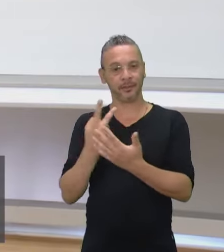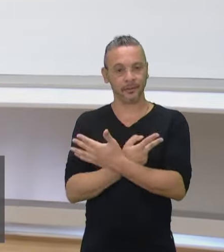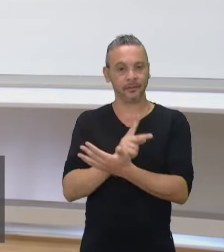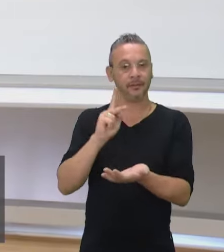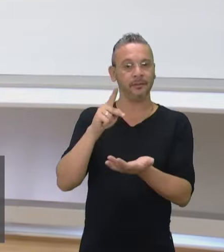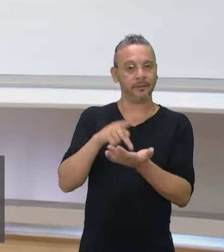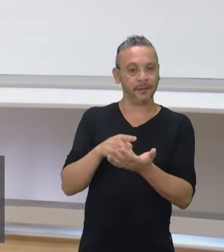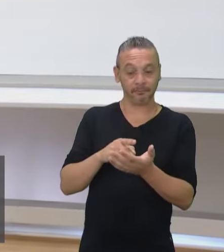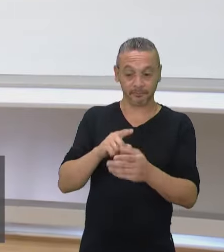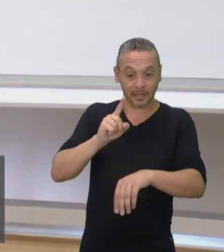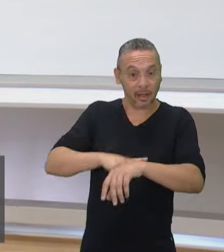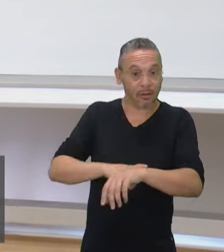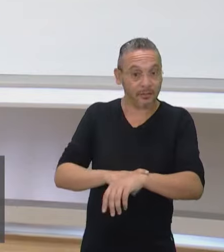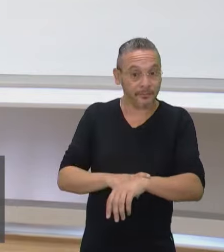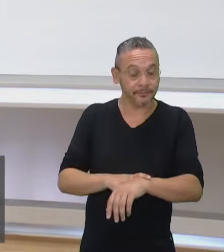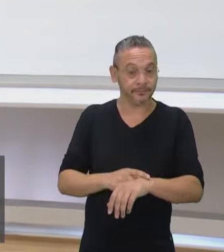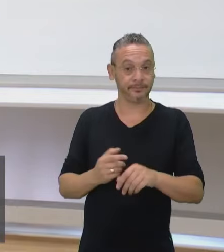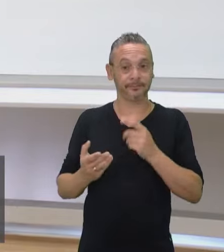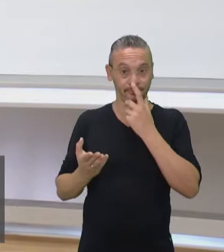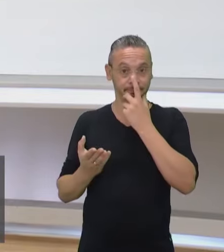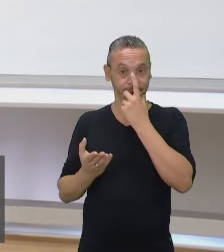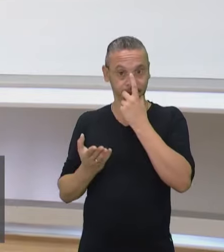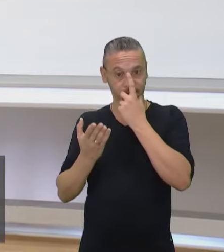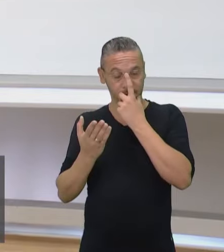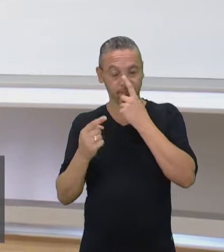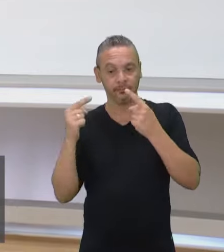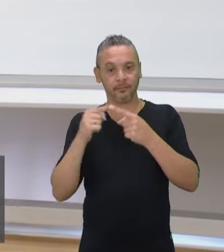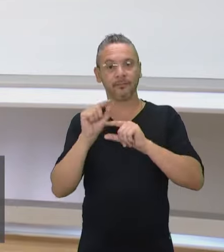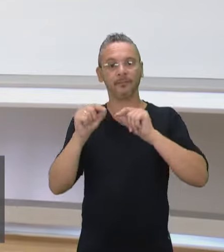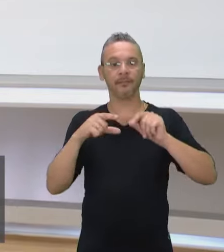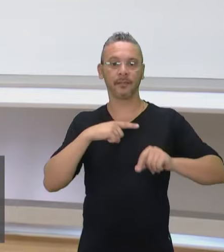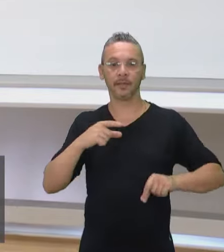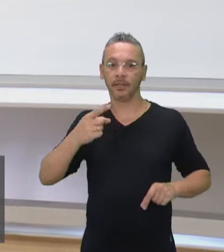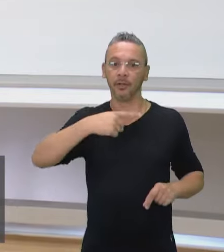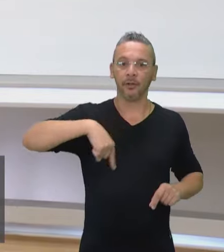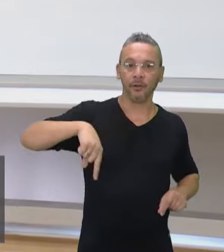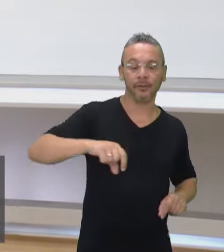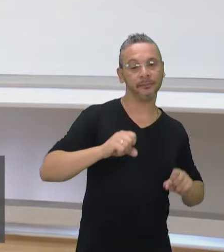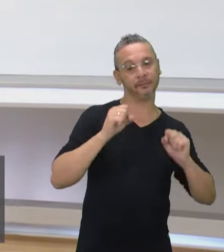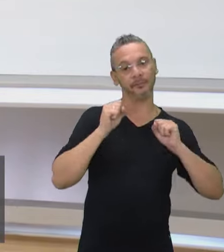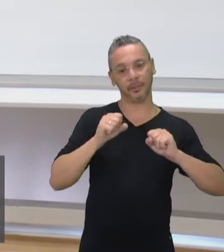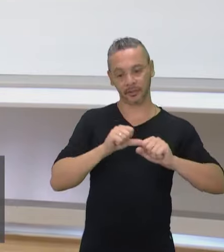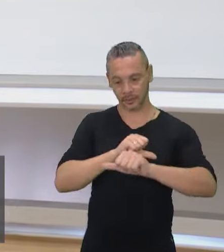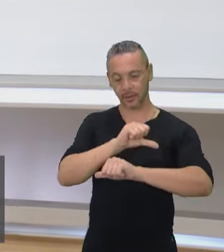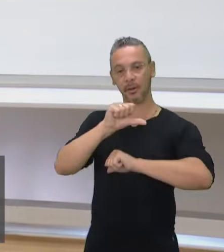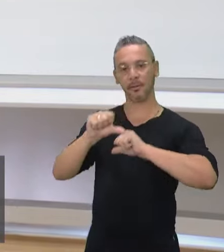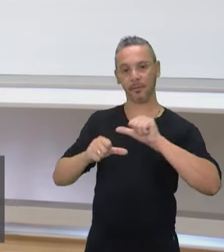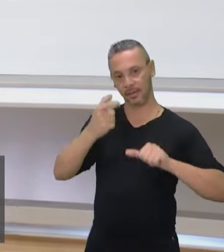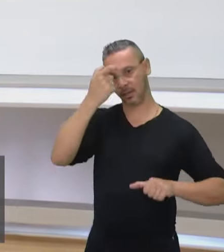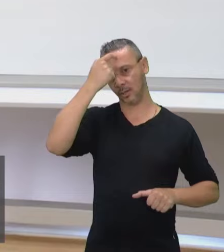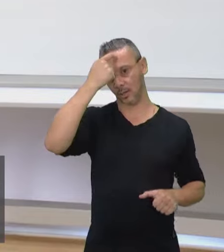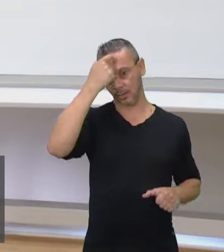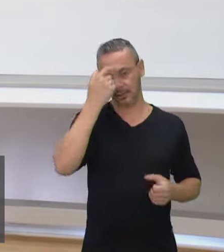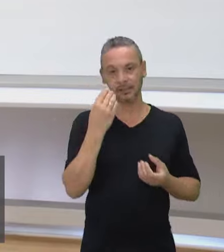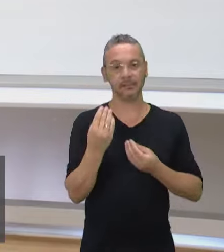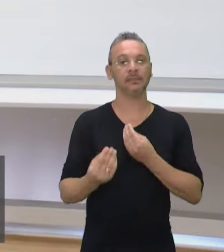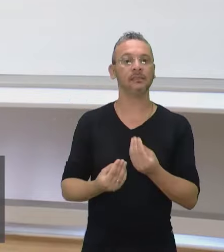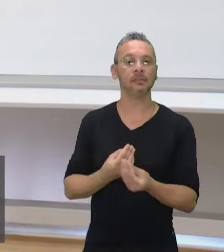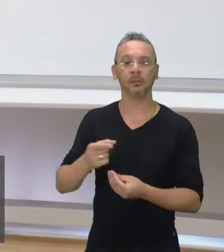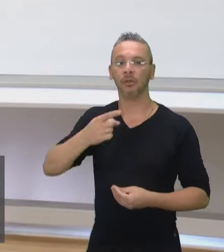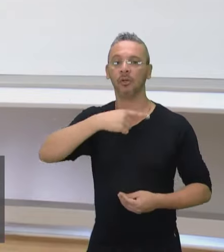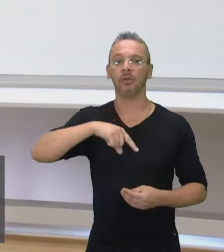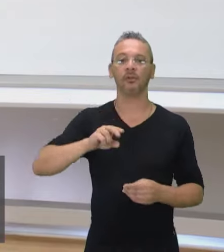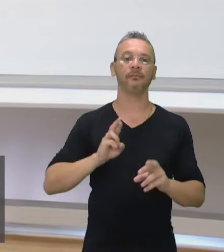forma simultânea, né? Então, quer dizer, a gente só pode mudar a nossa consciência na medida em que as